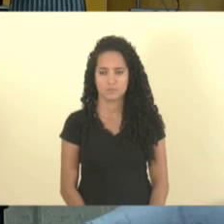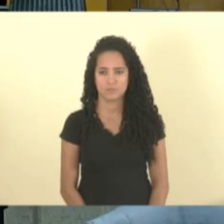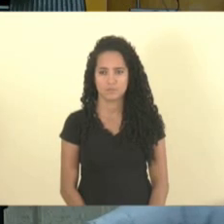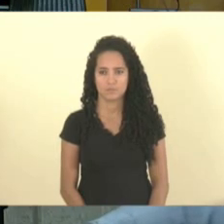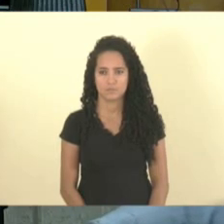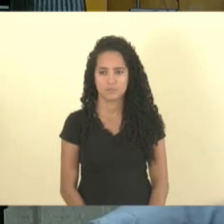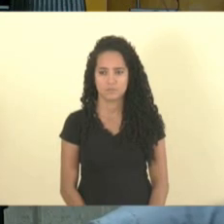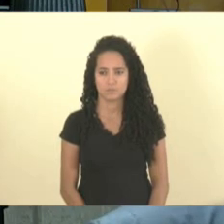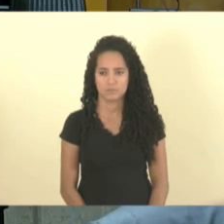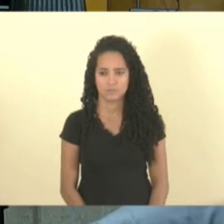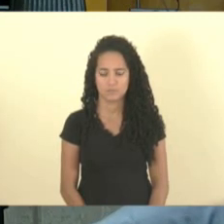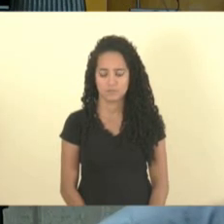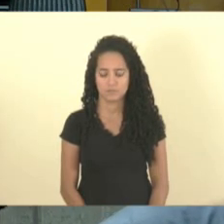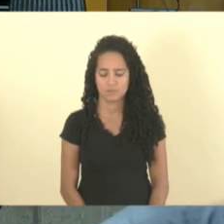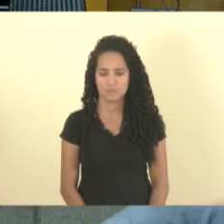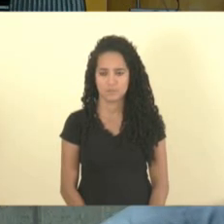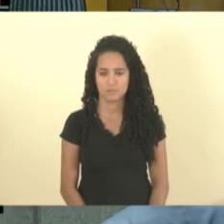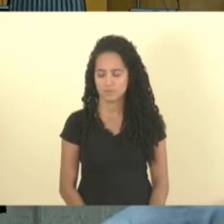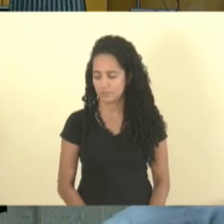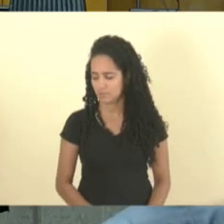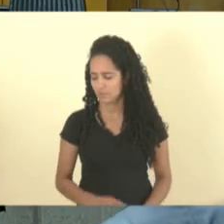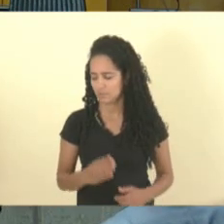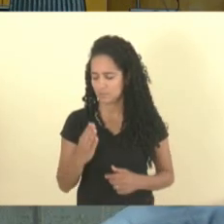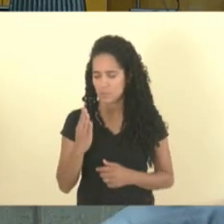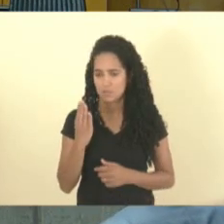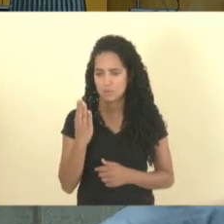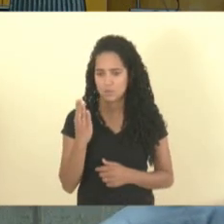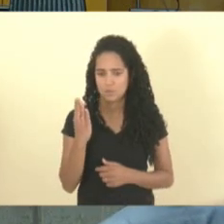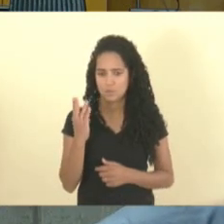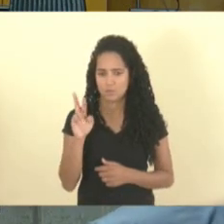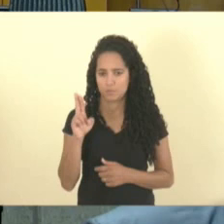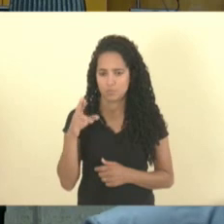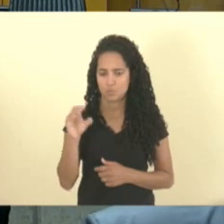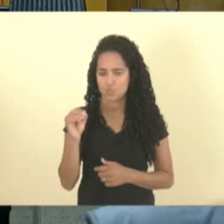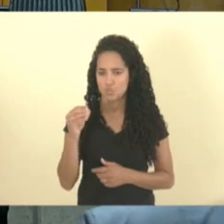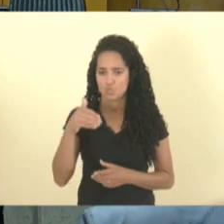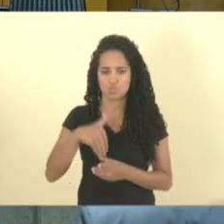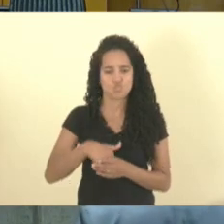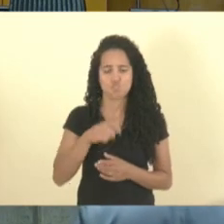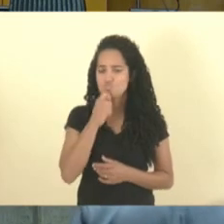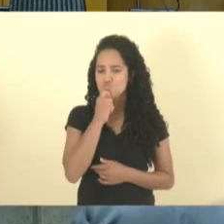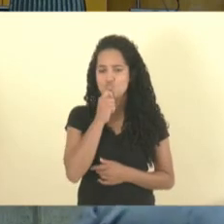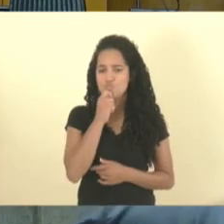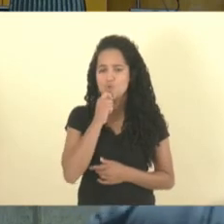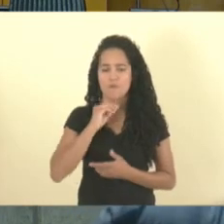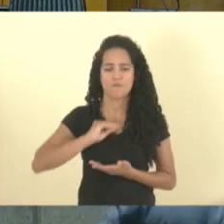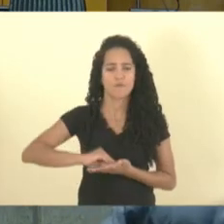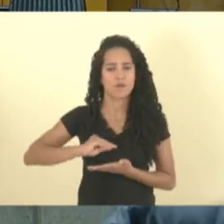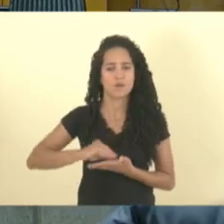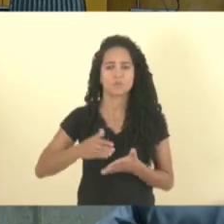Doutor Bruno Rezende, Vossa Excelência não registrou. Doutor Bruno, voto, por favor.